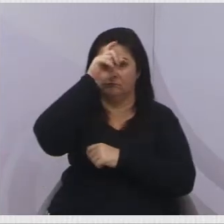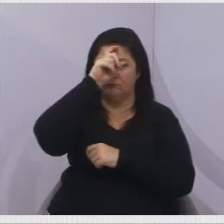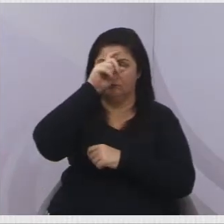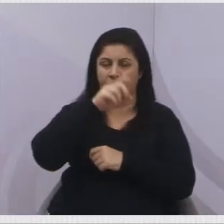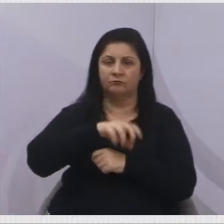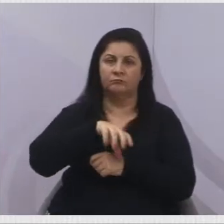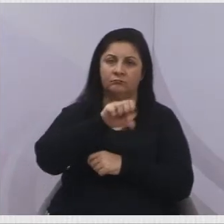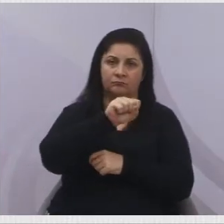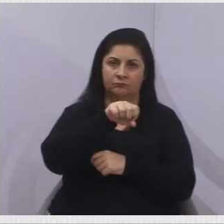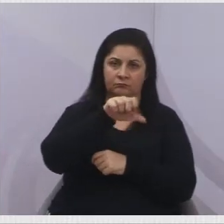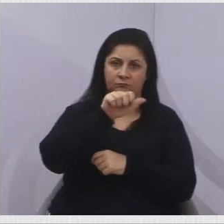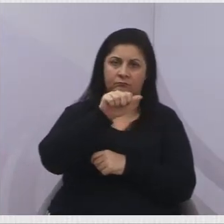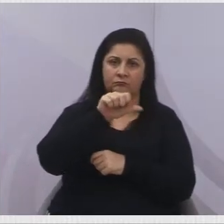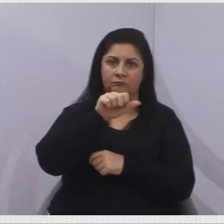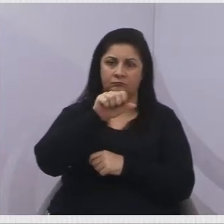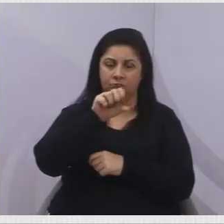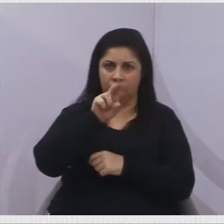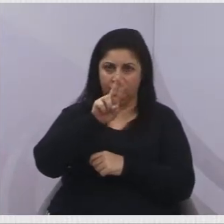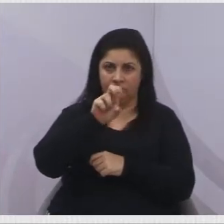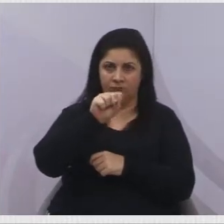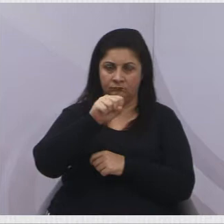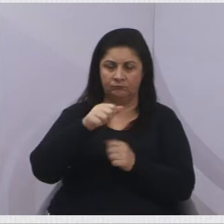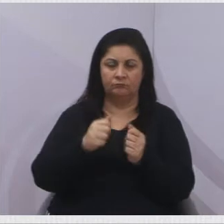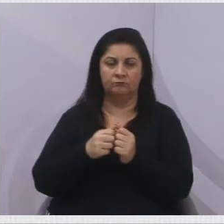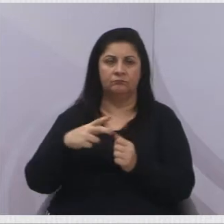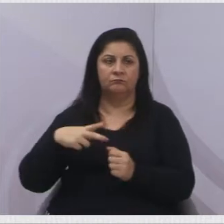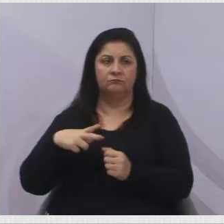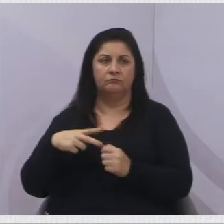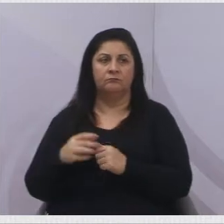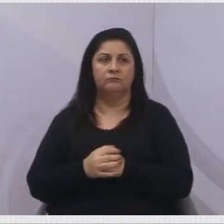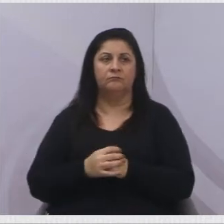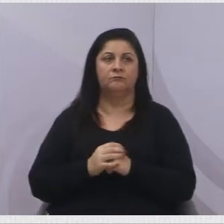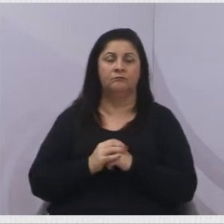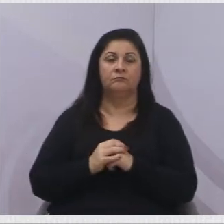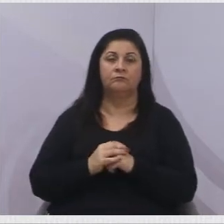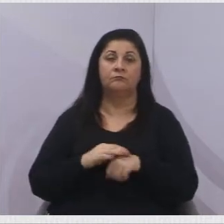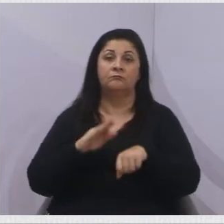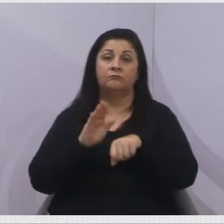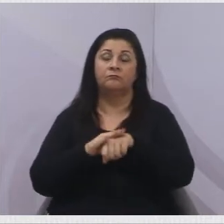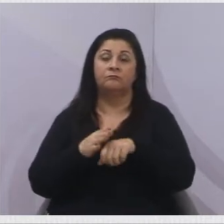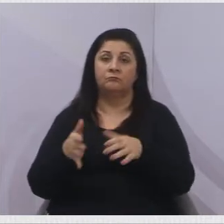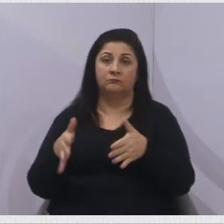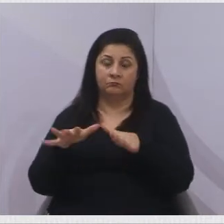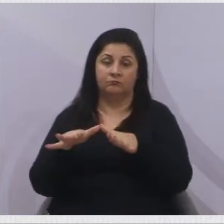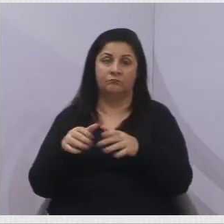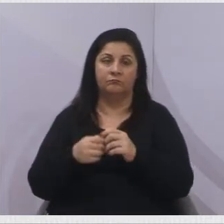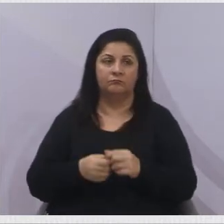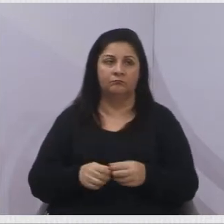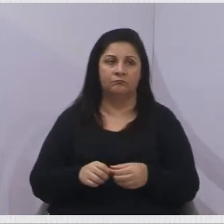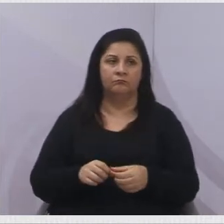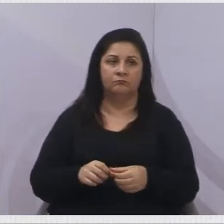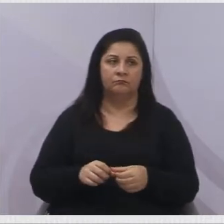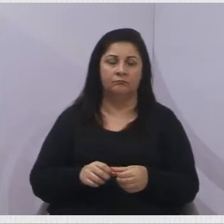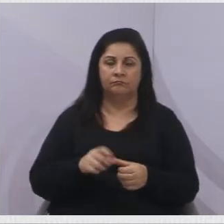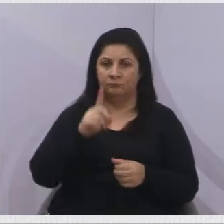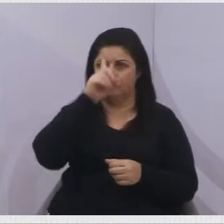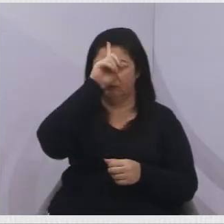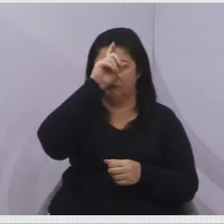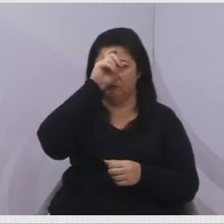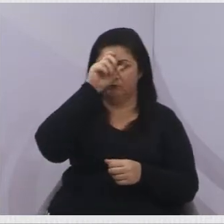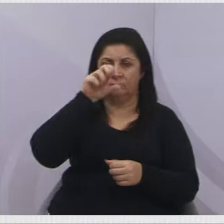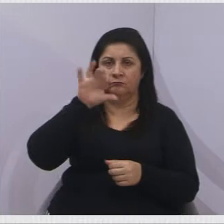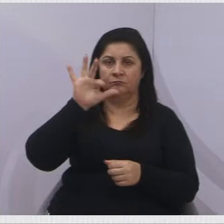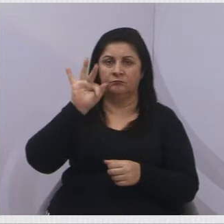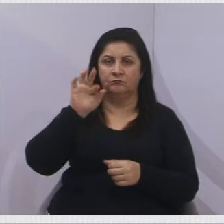não SUS. Leitos hospitalares complementares SUS, nós temos no Hospital São Francisco